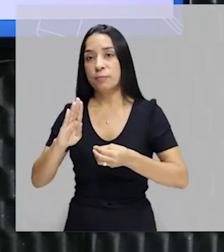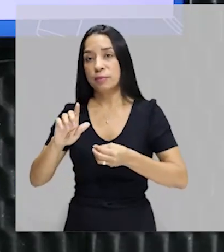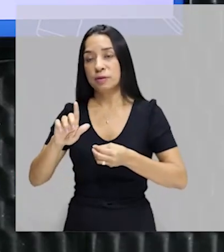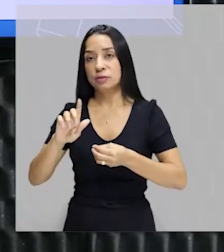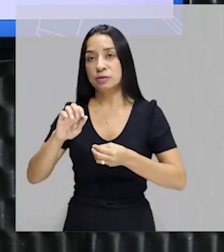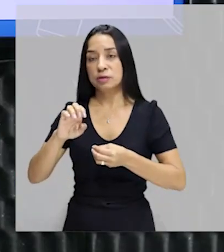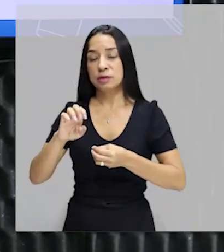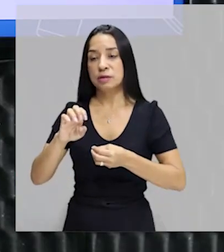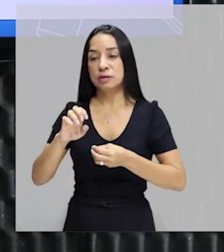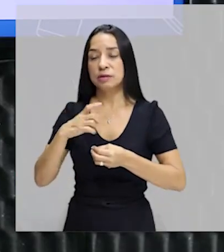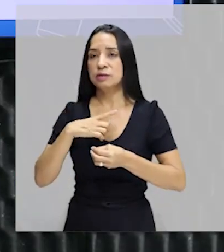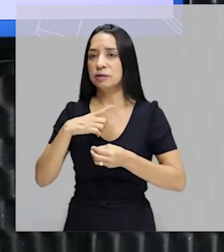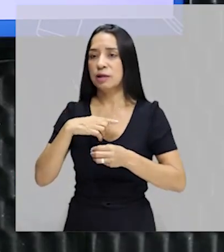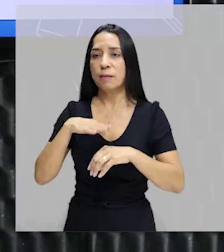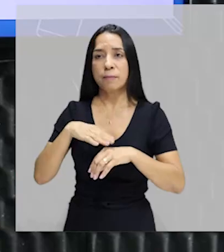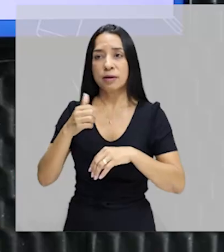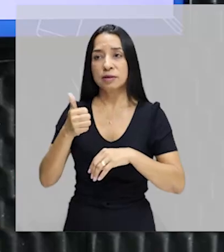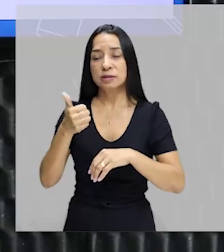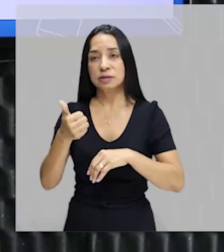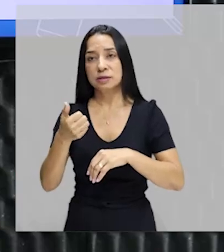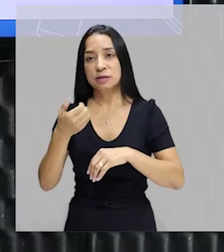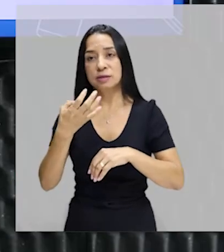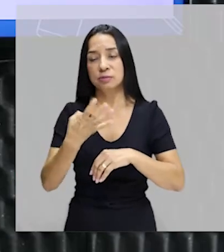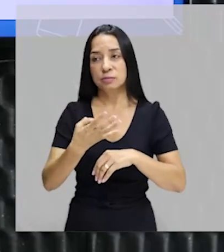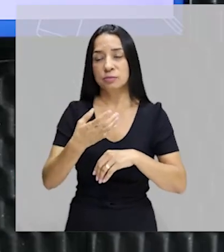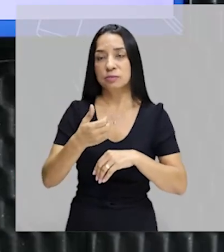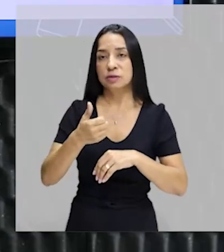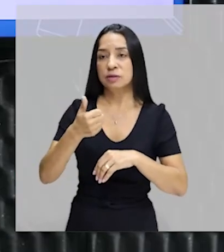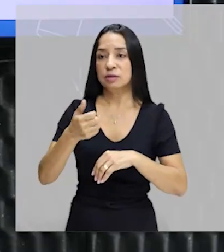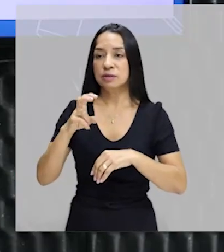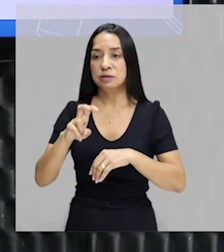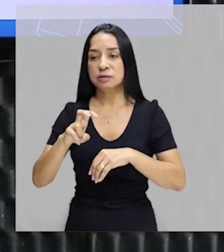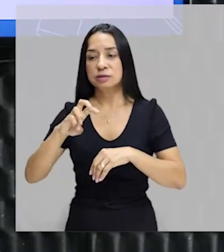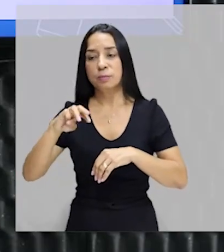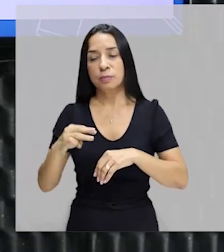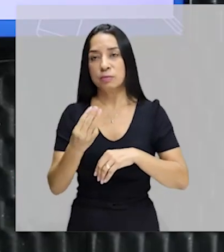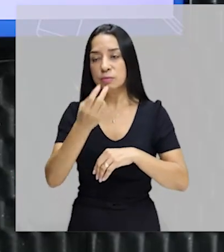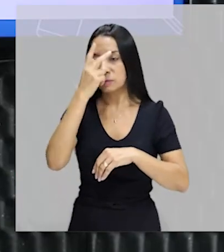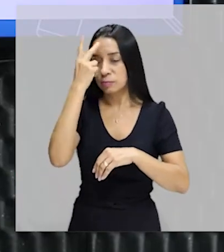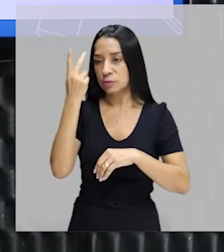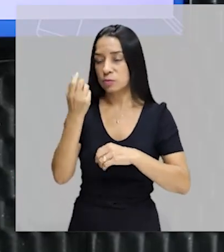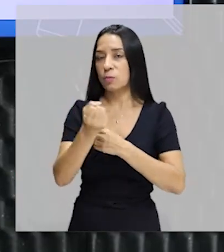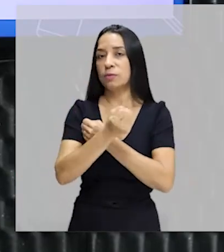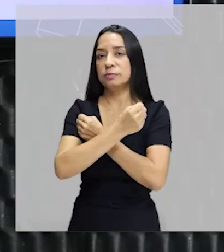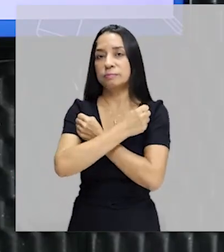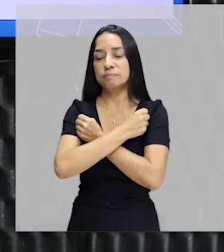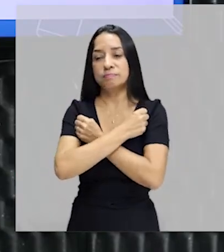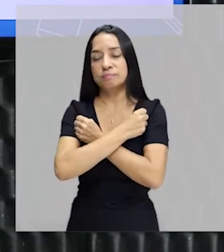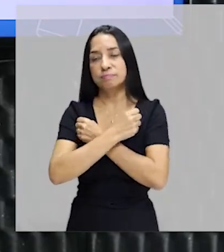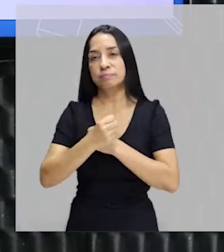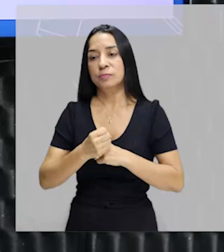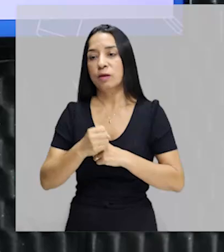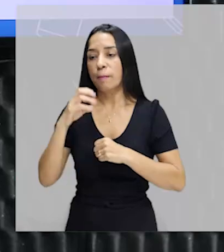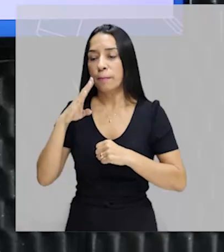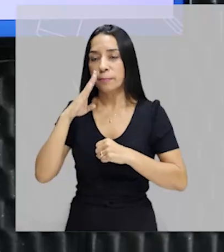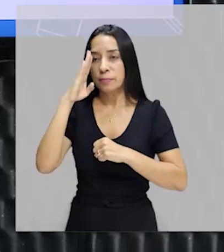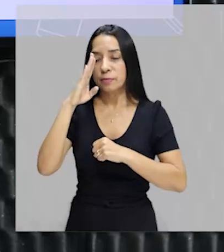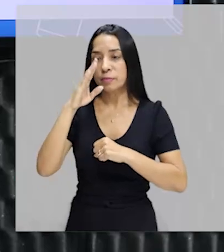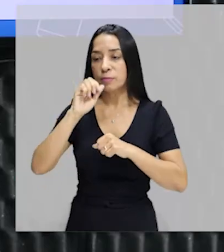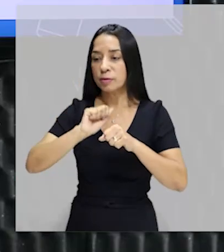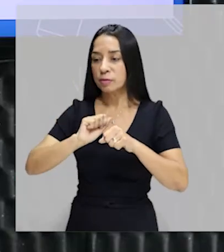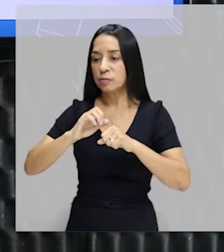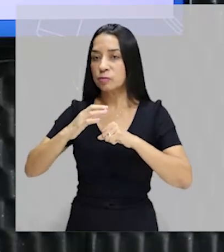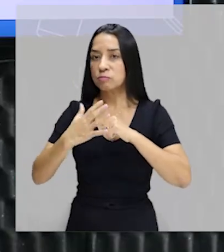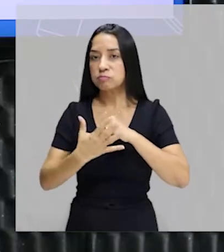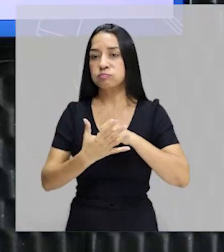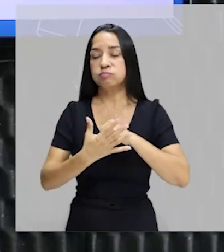de 14 a 15 milhões de desempregados, né? Principalmente com a pandemia, que a situação, evidentemente, ela piorou